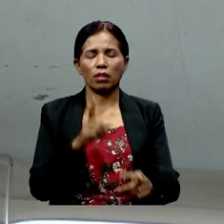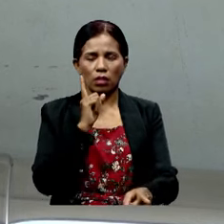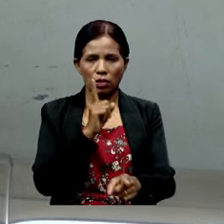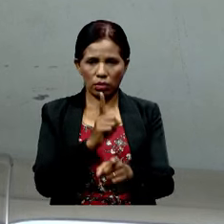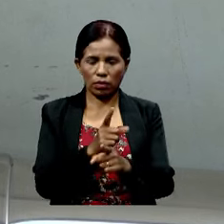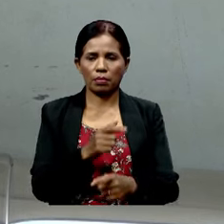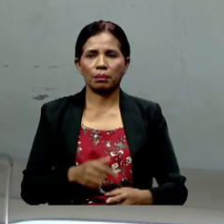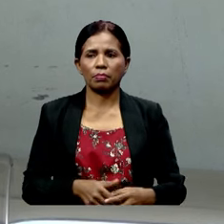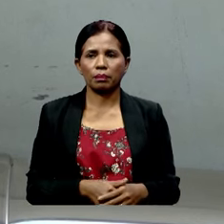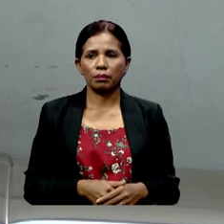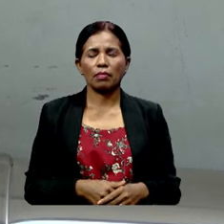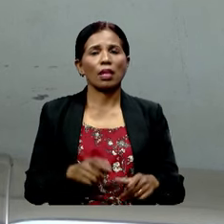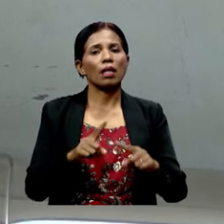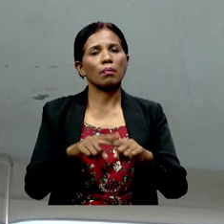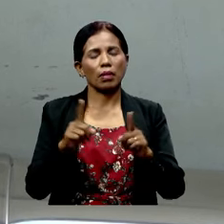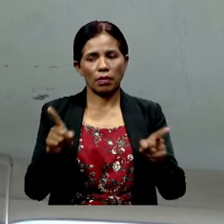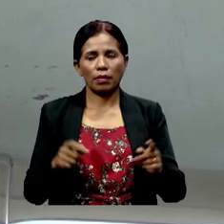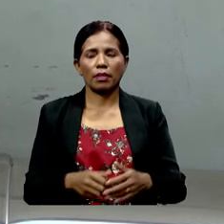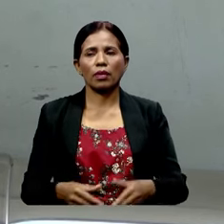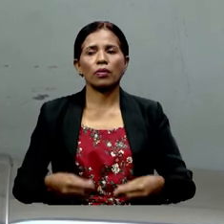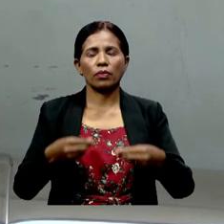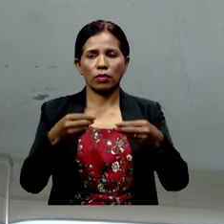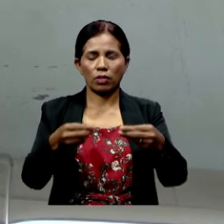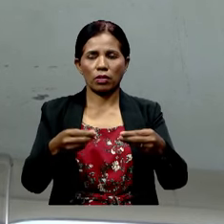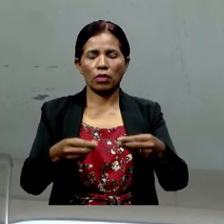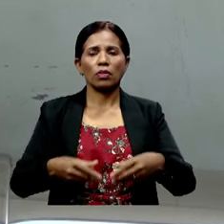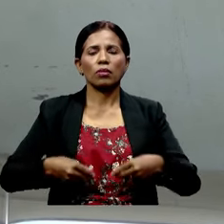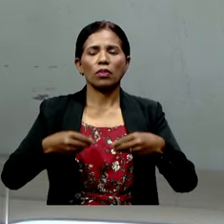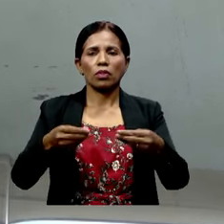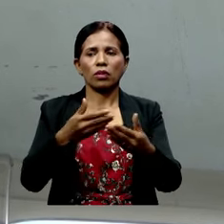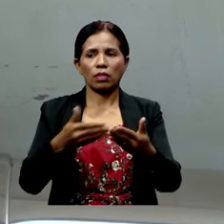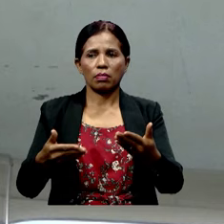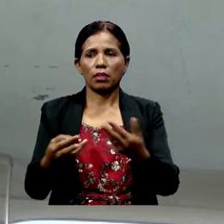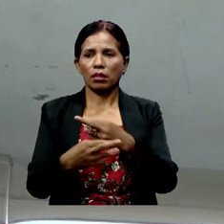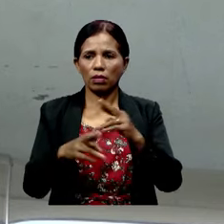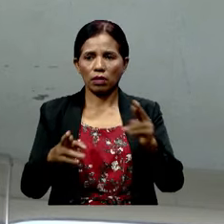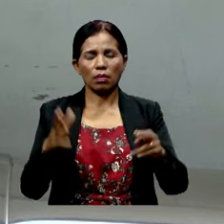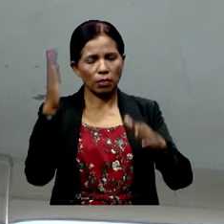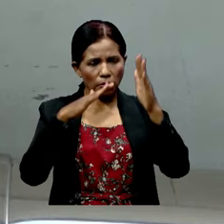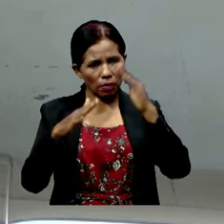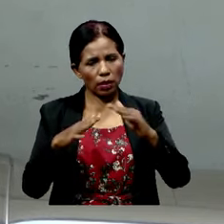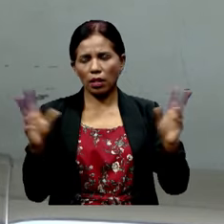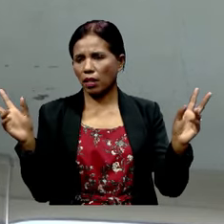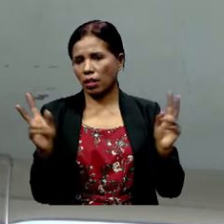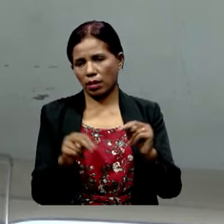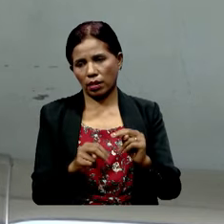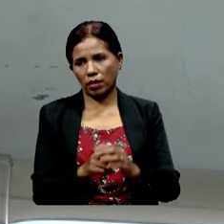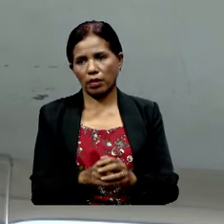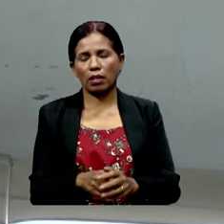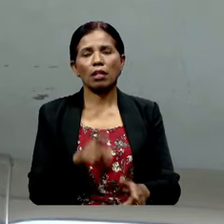care mas bem entrega atributo né bele resolver o problema galá é